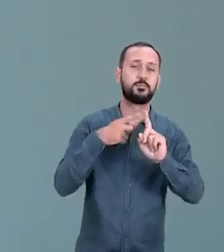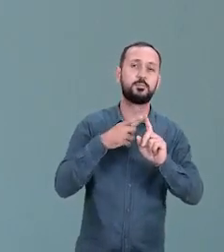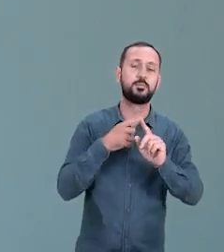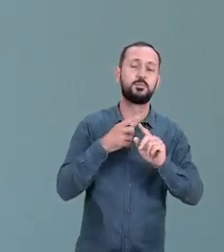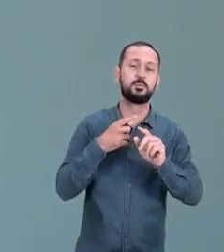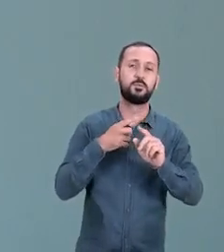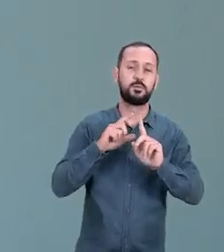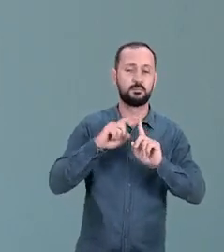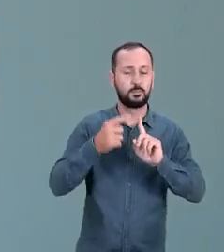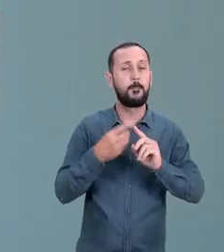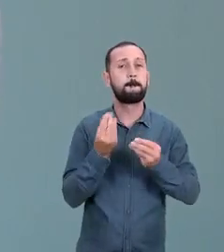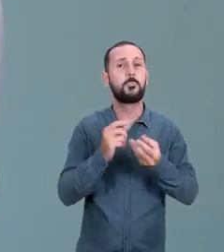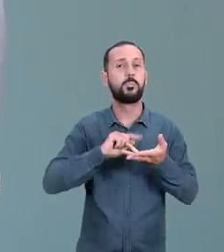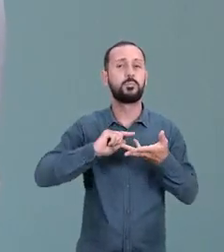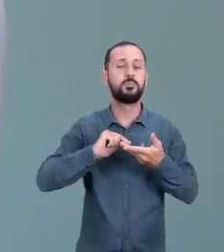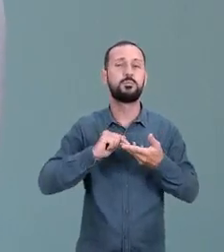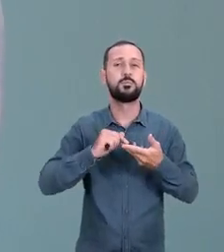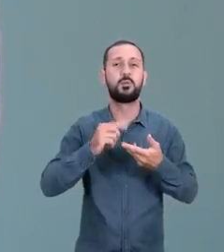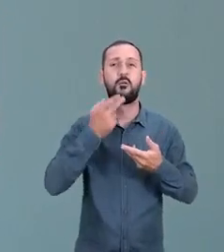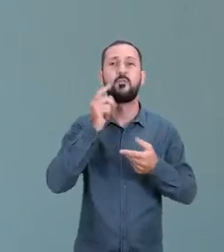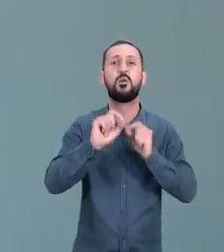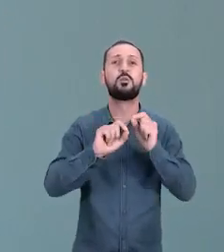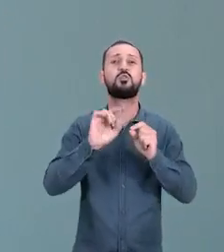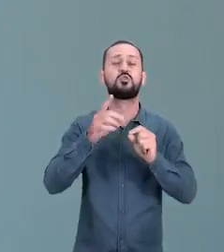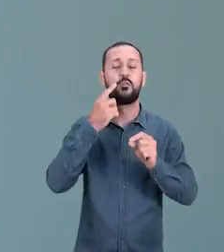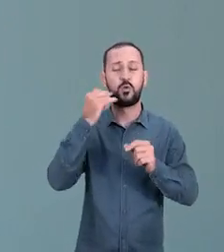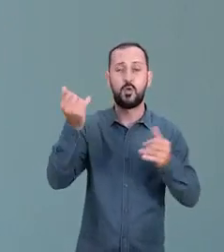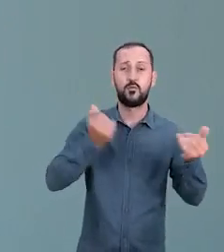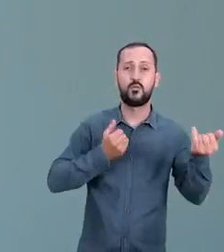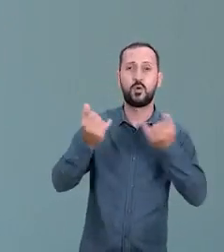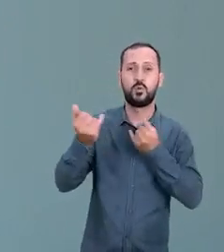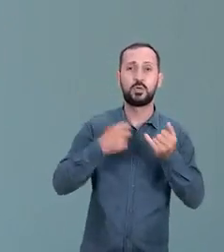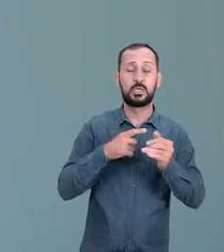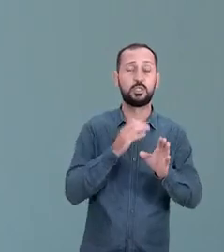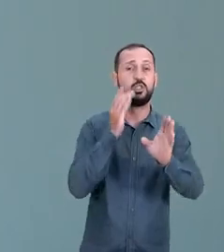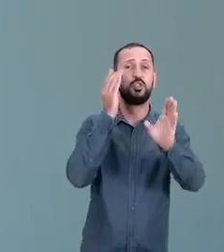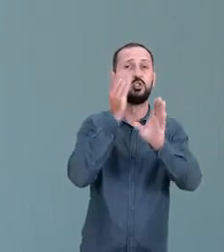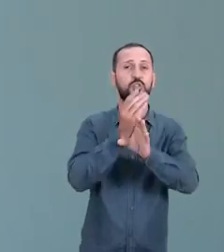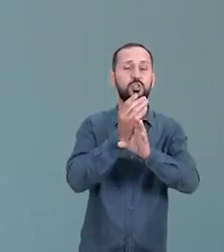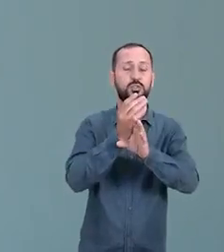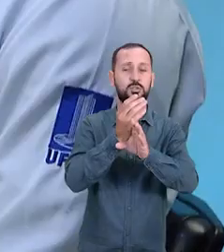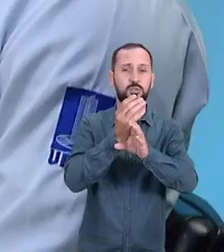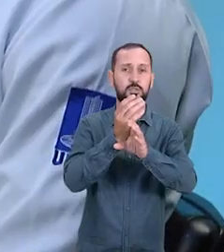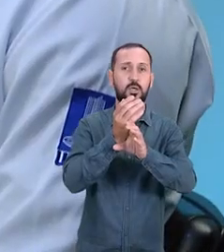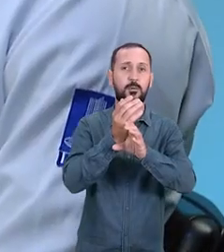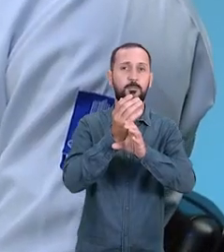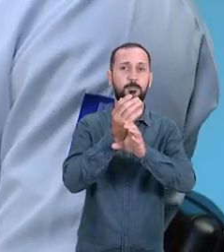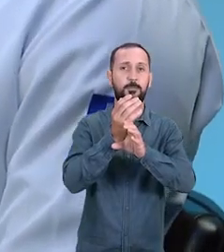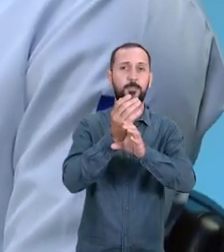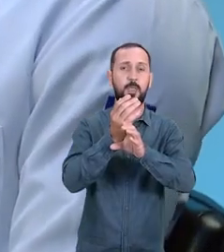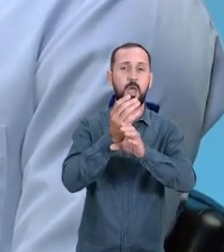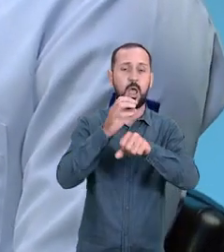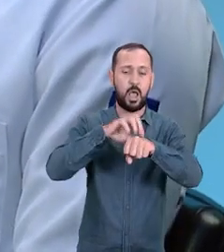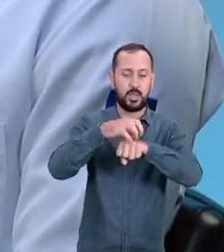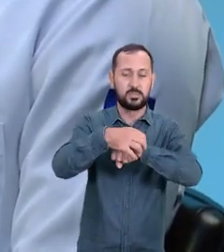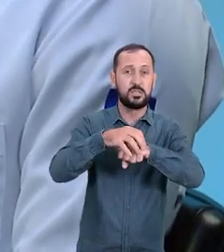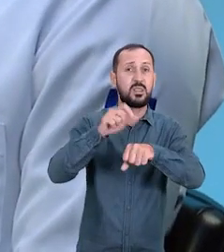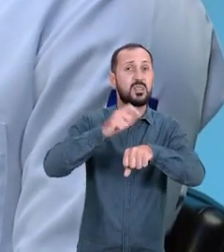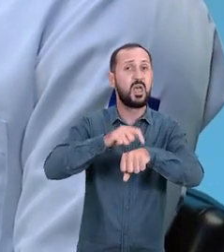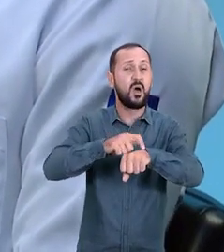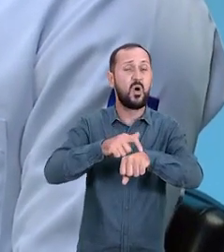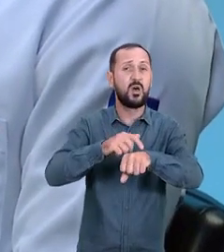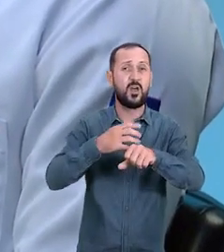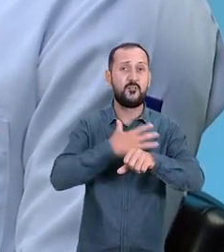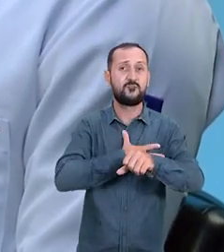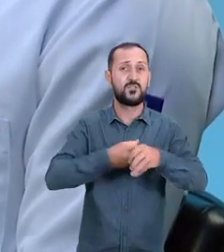gestação, muitas relataram para a gente que só foram informados o diagnóstico de zika quando a criança nasceu. Então, depois que a criança